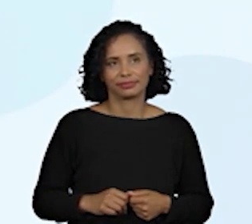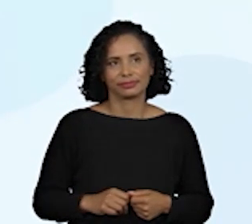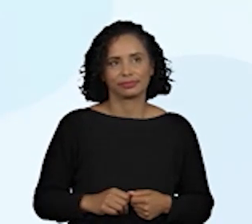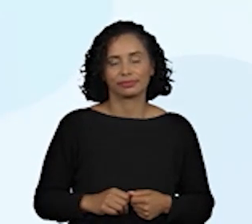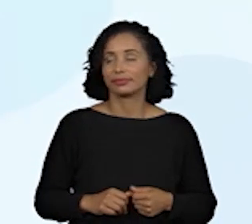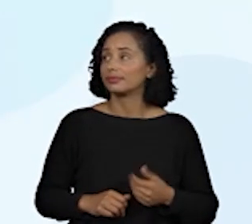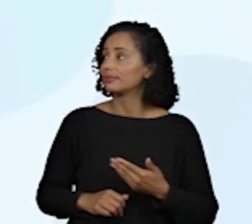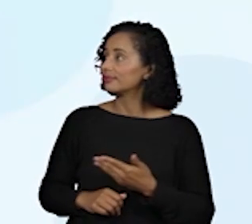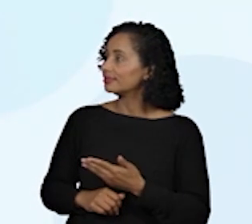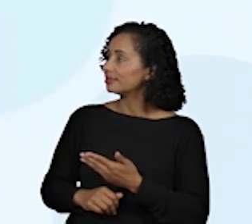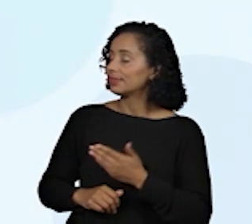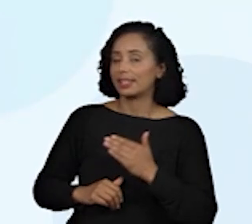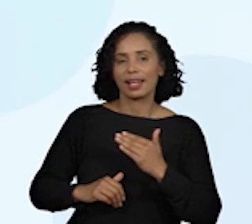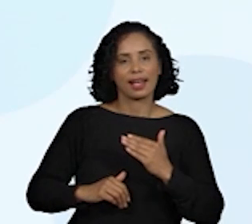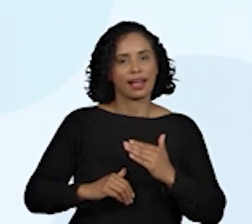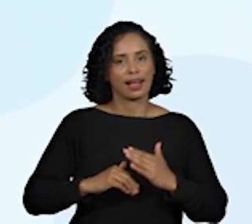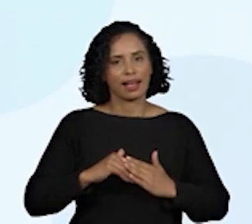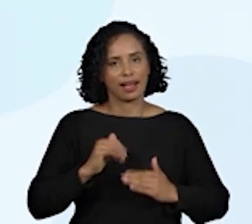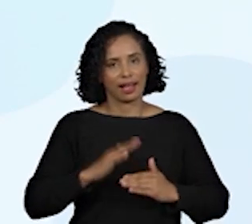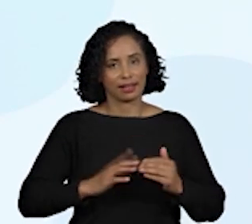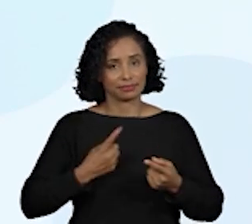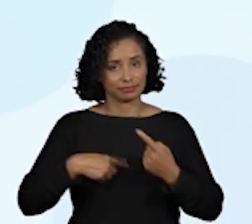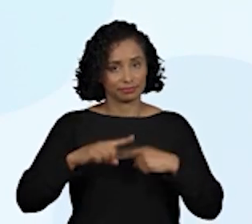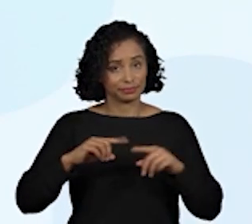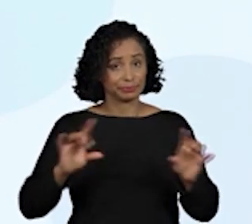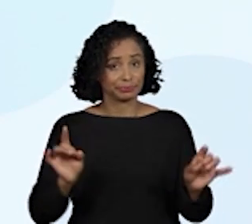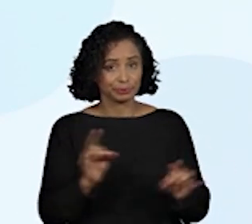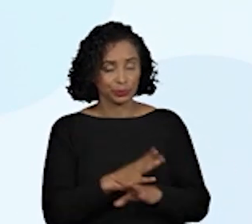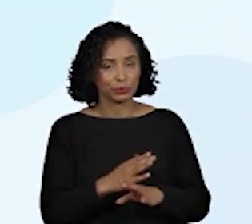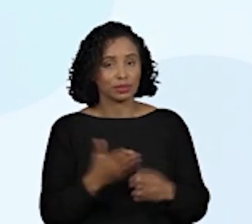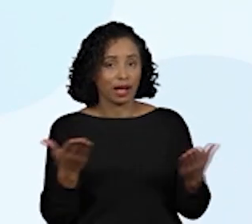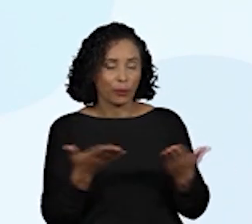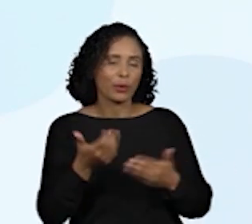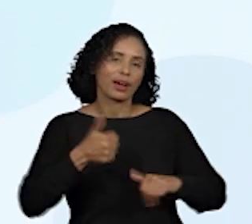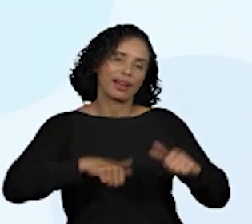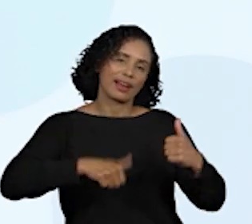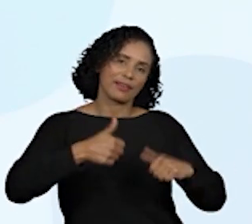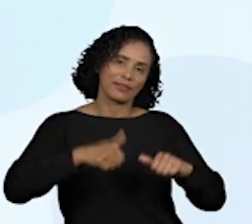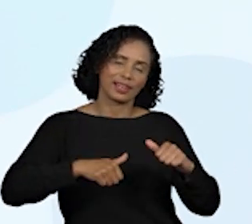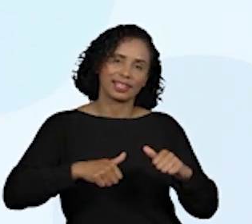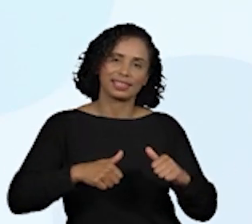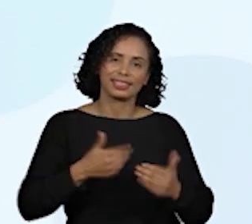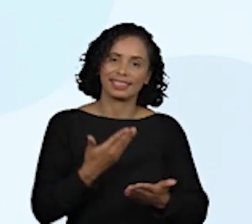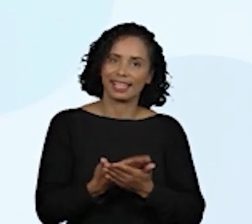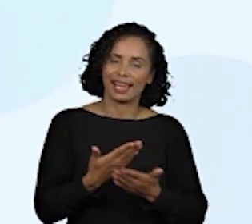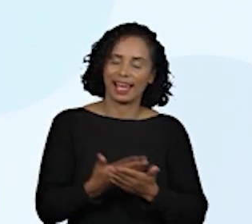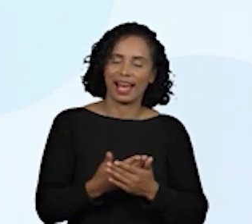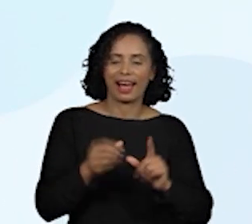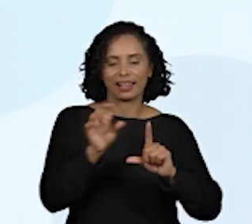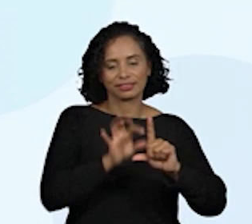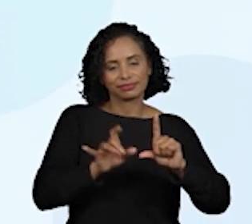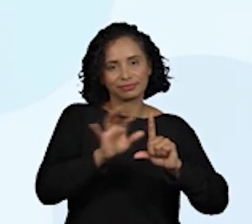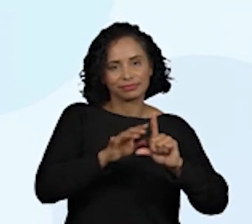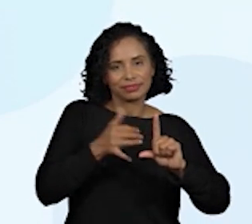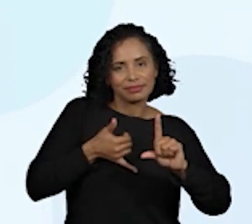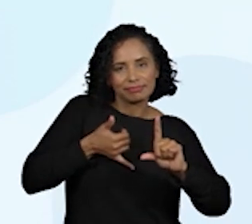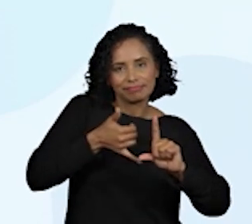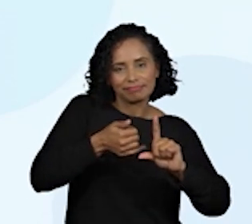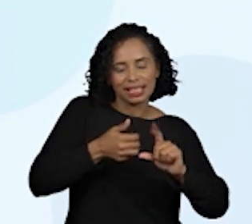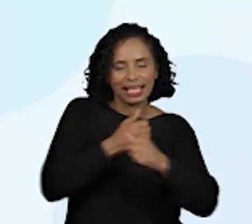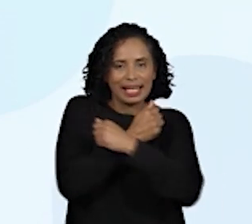aula. Avalie a aula a partir da tela, com o link, com o QR Code. Um